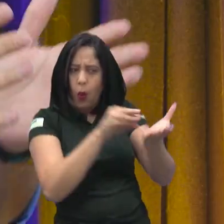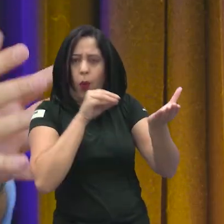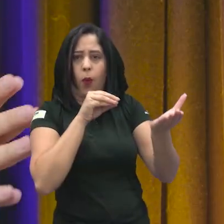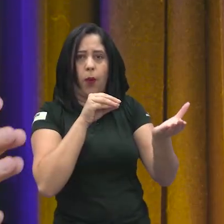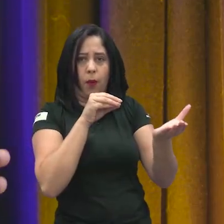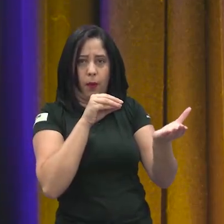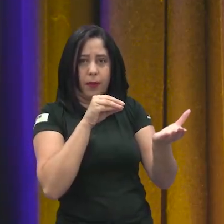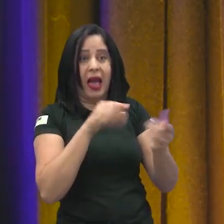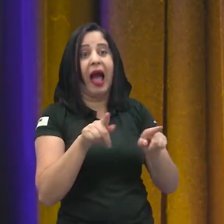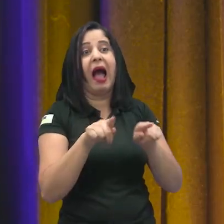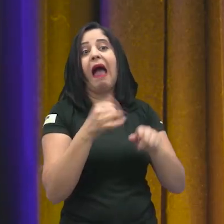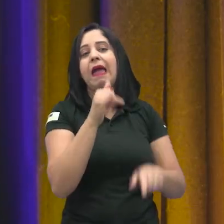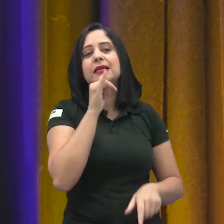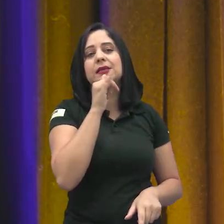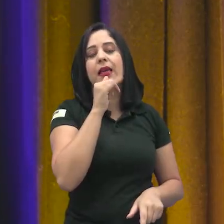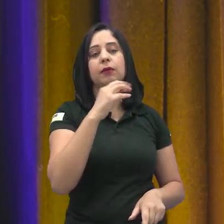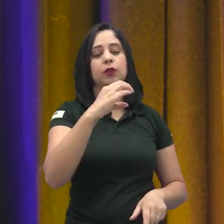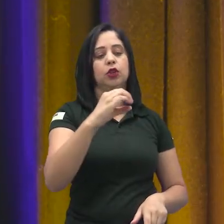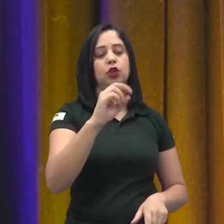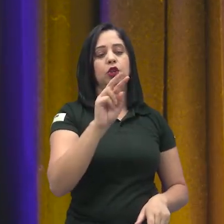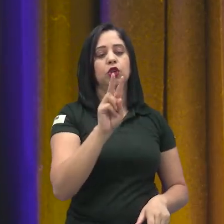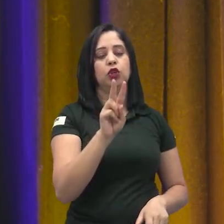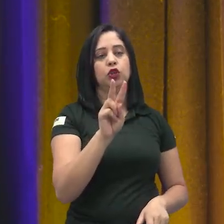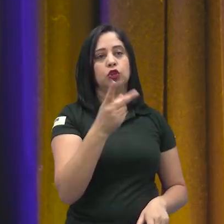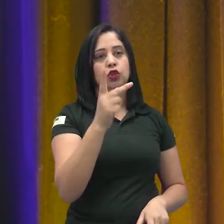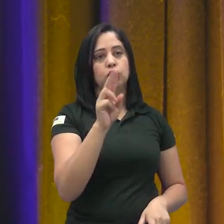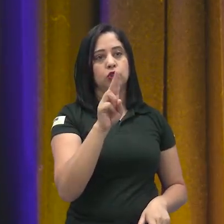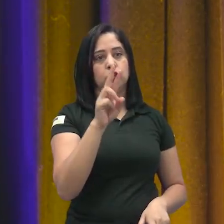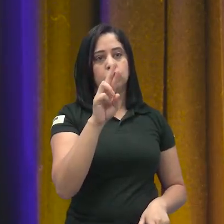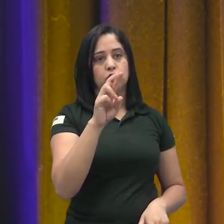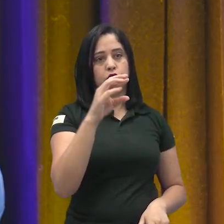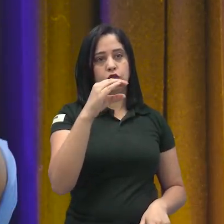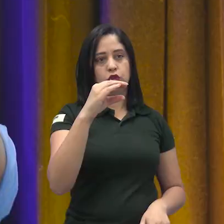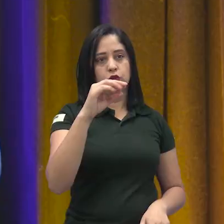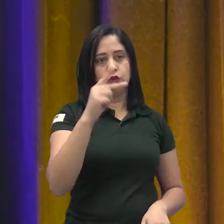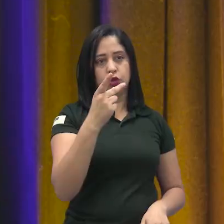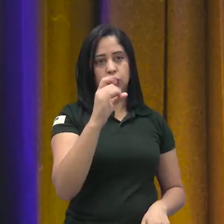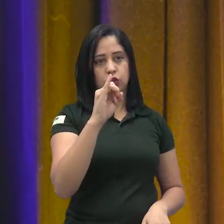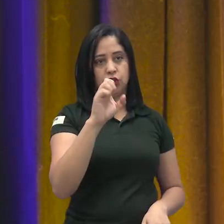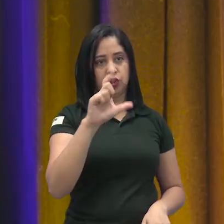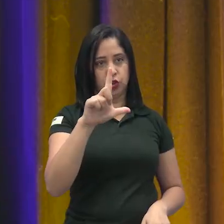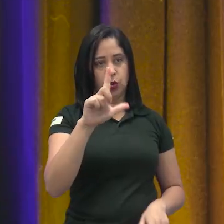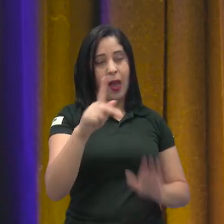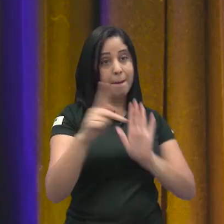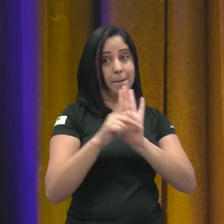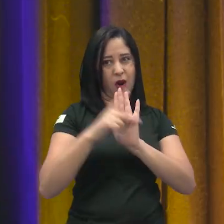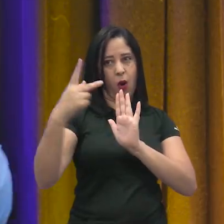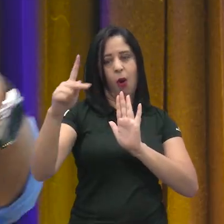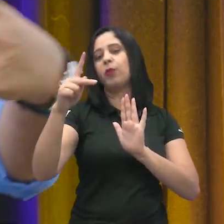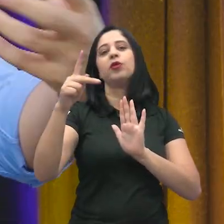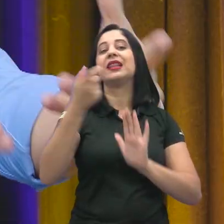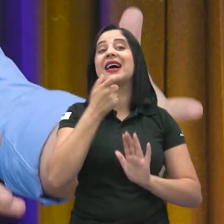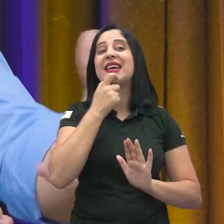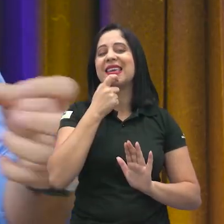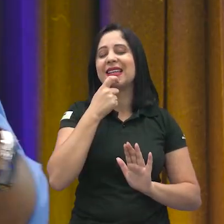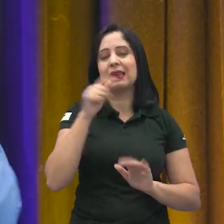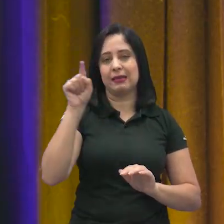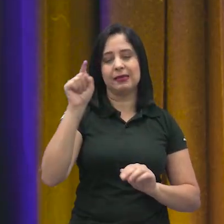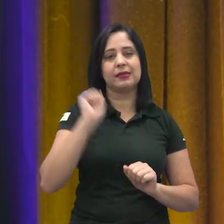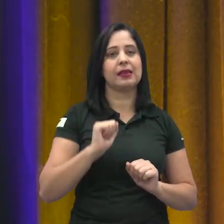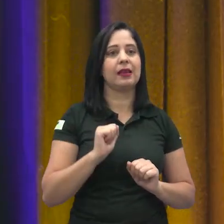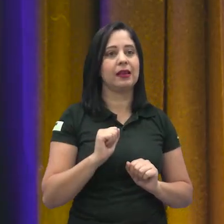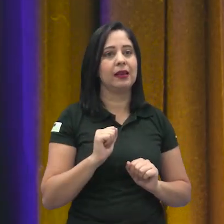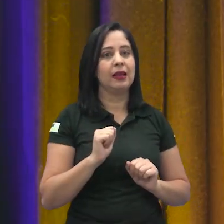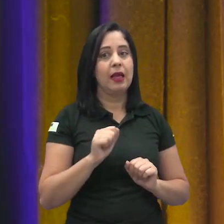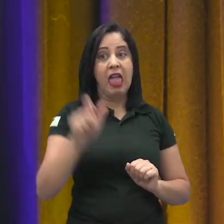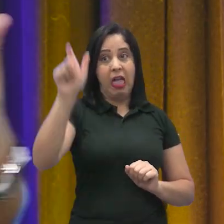você pode pegar um Churchill, por exemplo, como exemplo, e hoje, associando a toda essa questão tecnológica, midiática, de